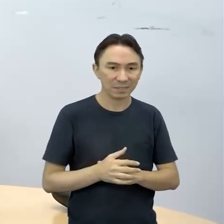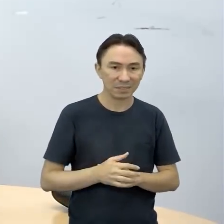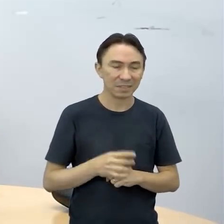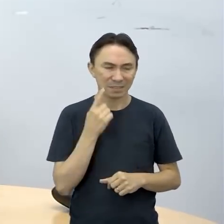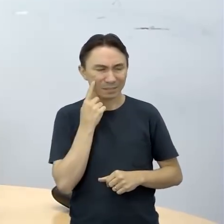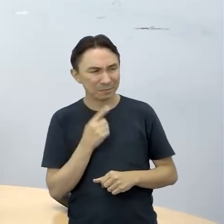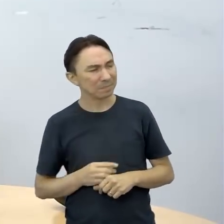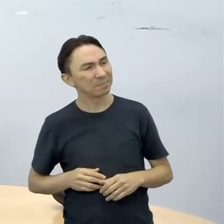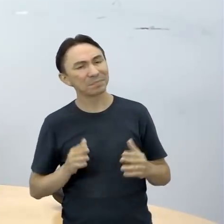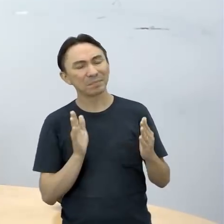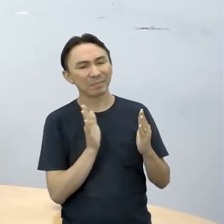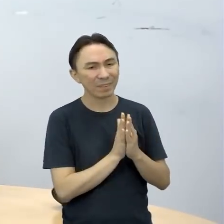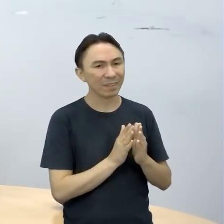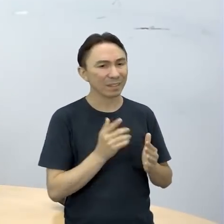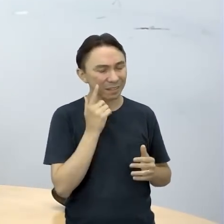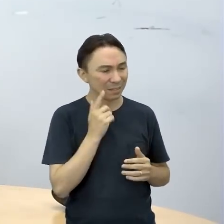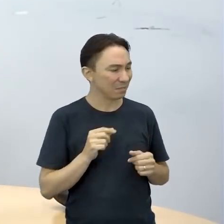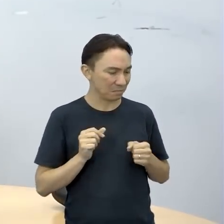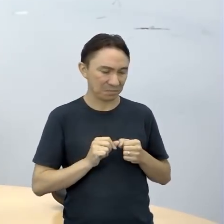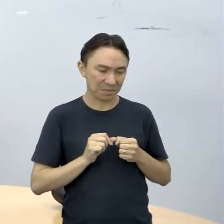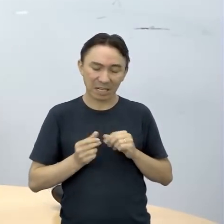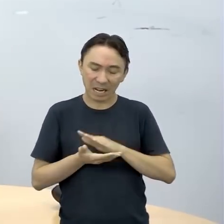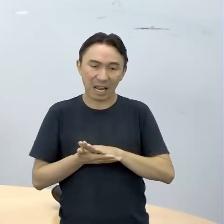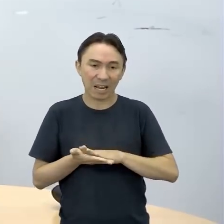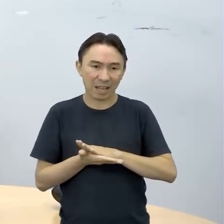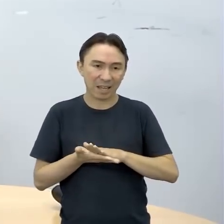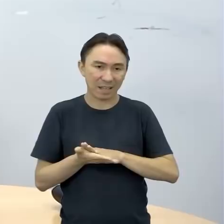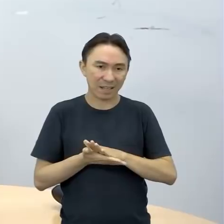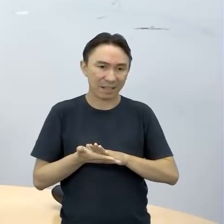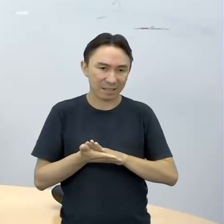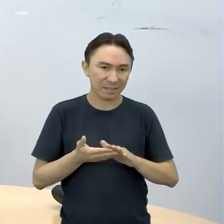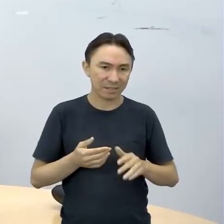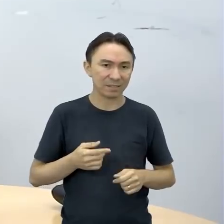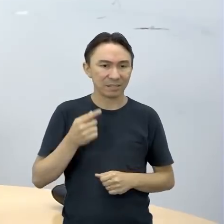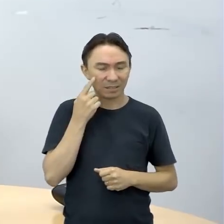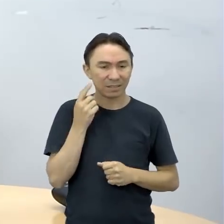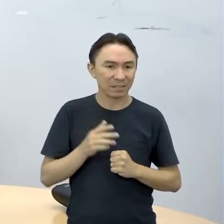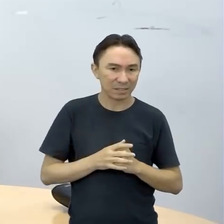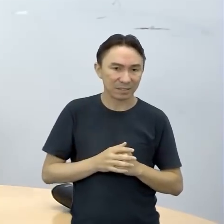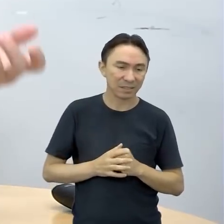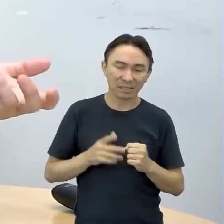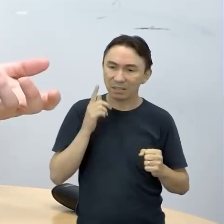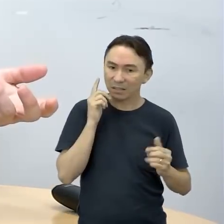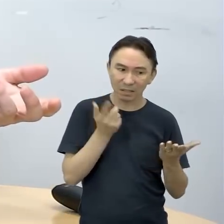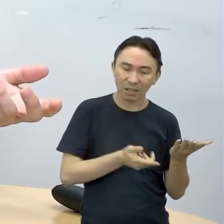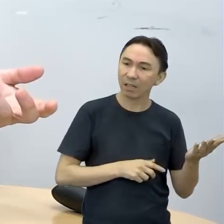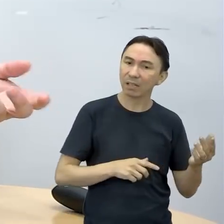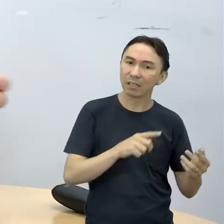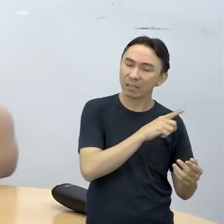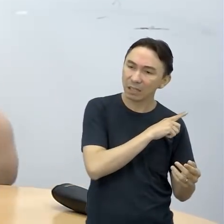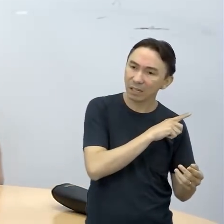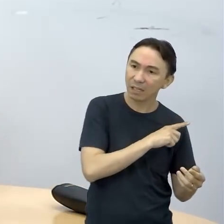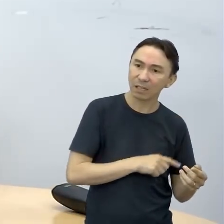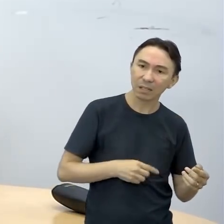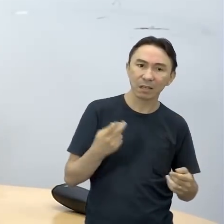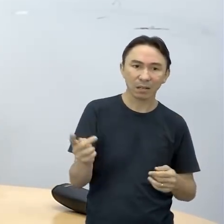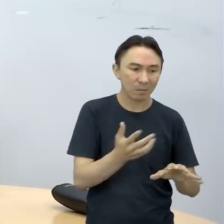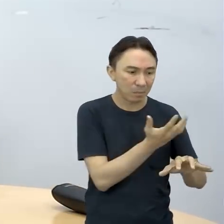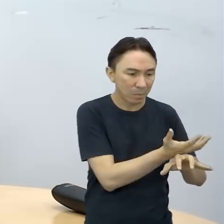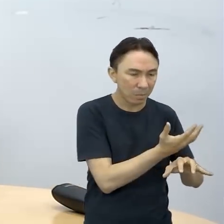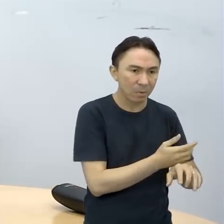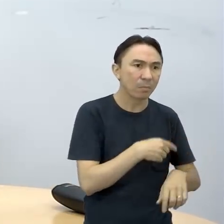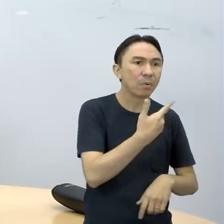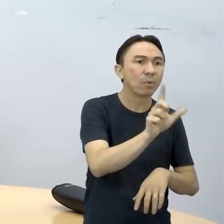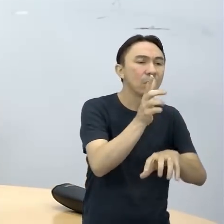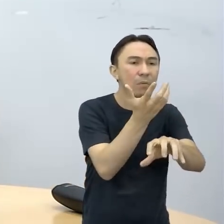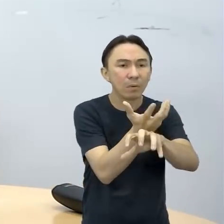para você, e aí, não fiz nada. Se eles começam a reparar que um componente faz isso, o outro componente faz isso, o outro componente